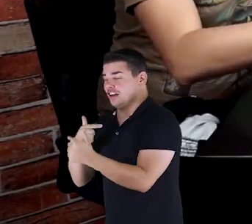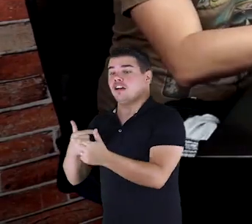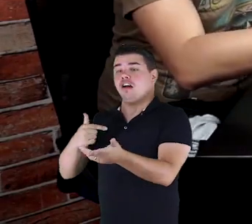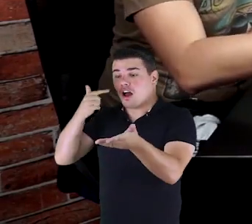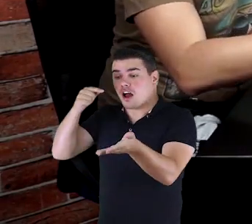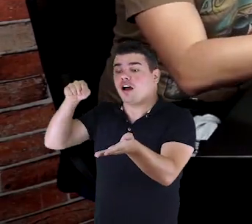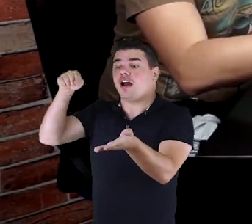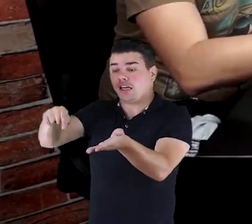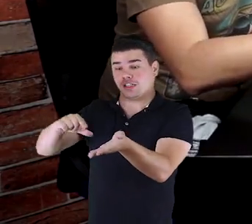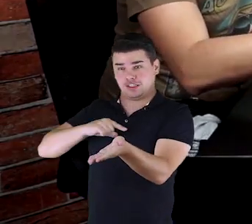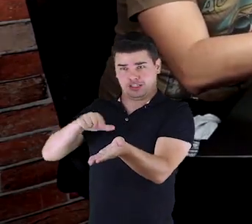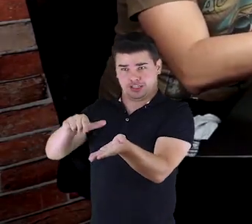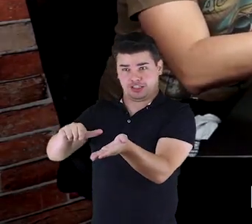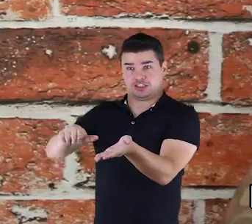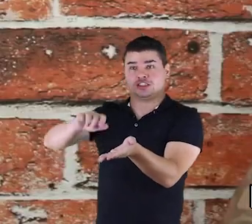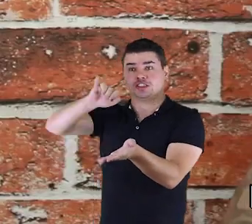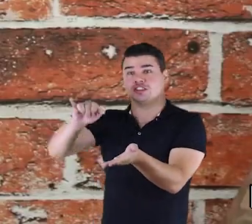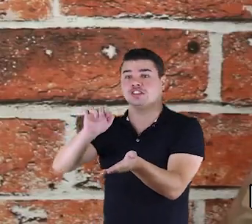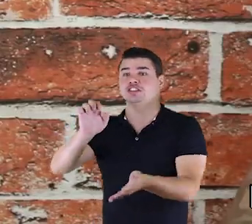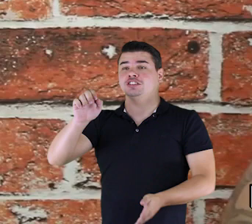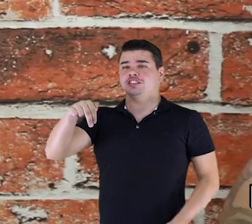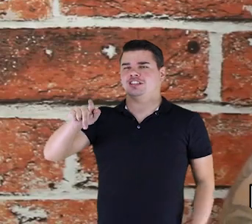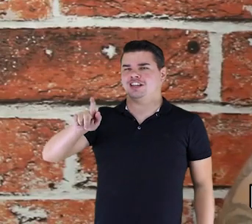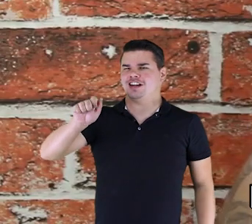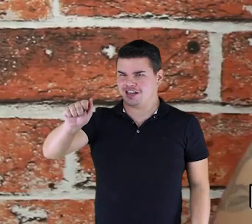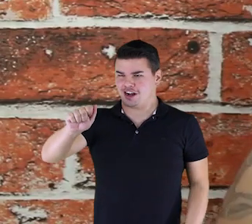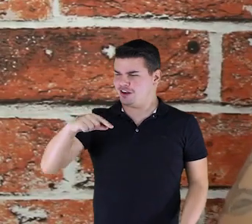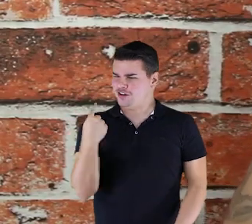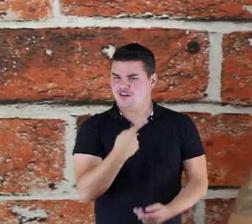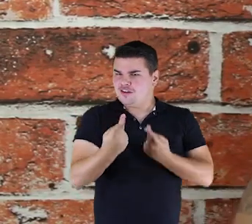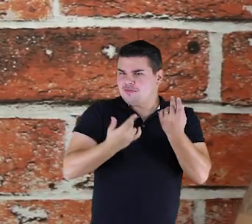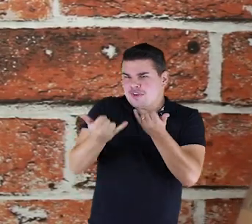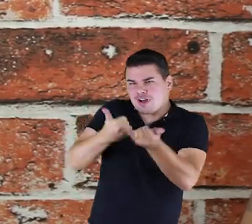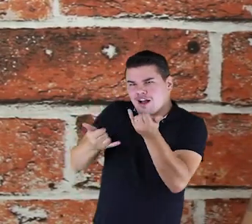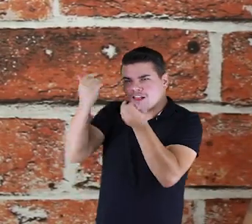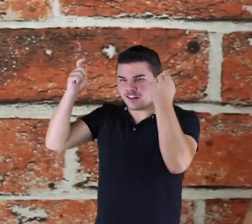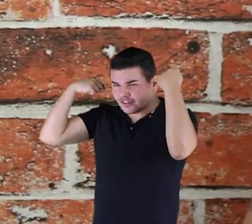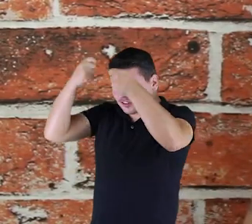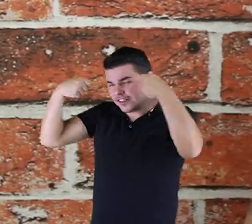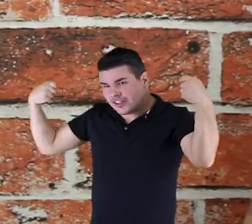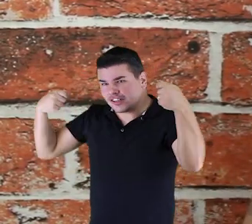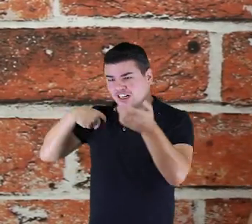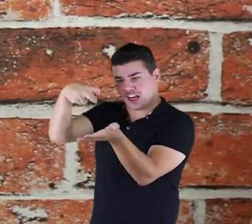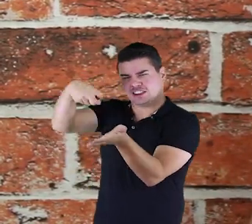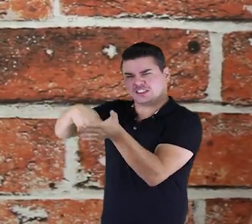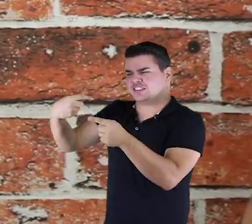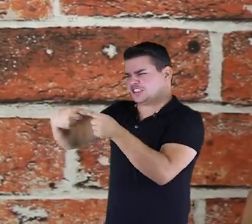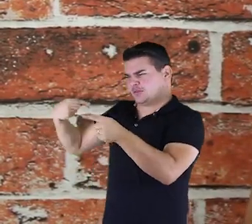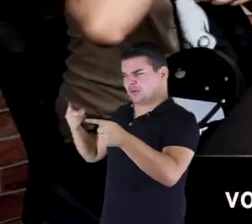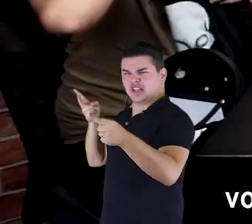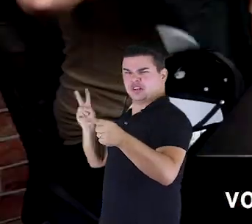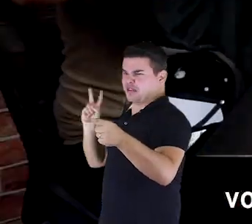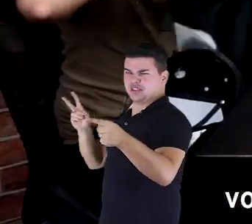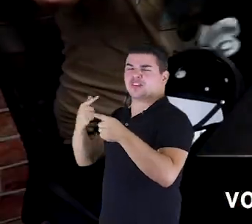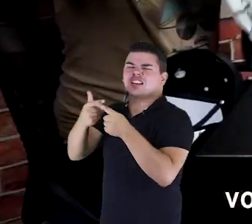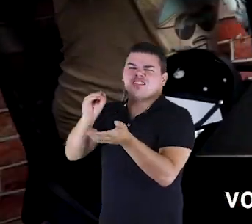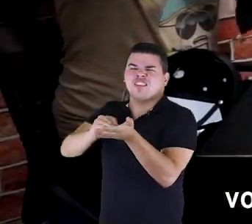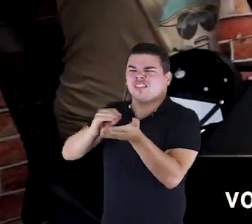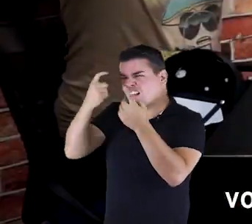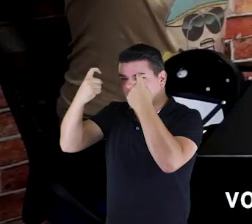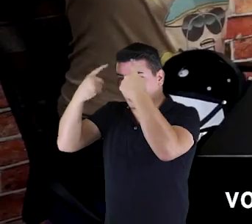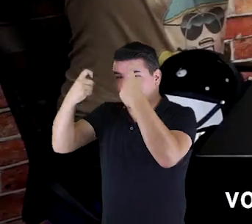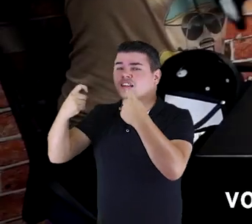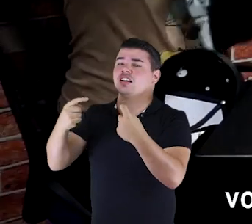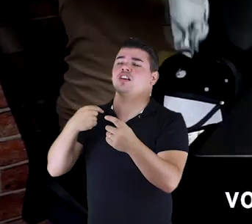ele e ri. Aqui na nossa frente tem a famosa Jenga. Nós vamos jogar a Jenga vendado e o castigo vai ser o mesmo da semana passada porque faltou criatividade. Nesse meio tempo